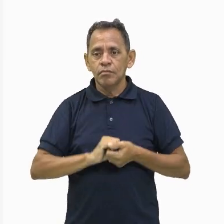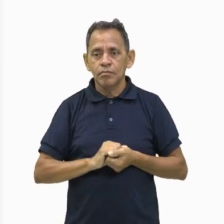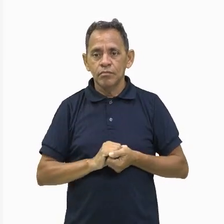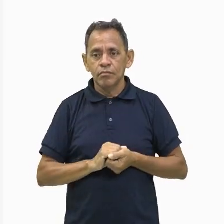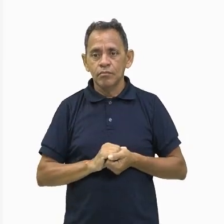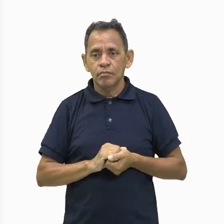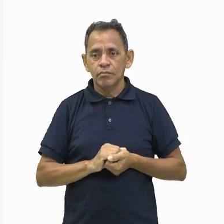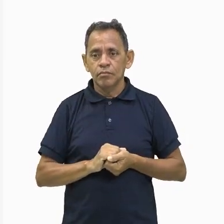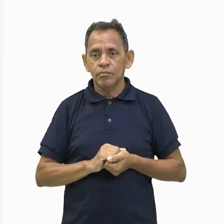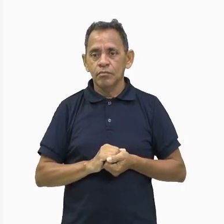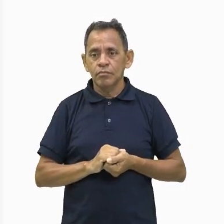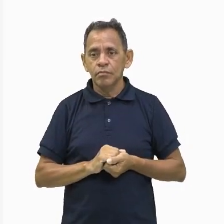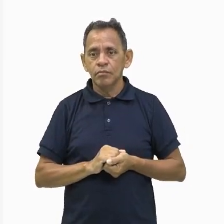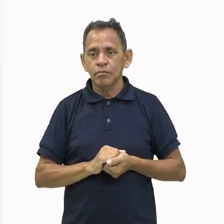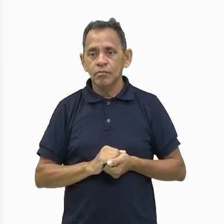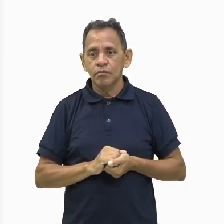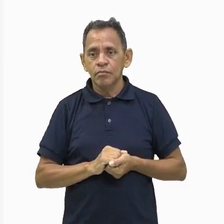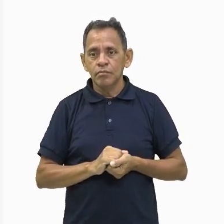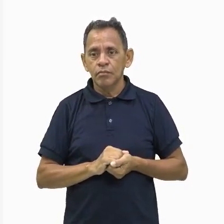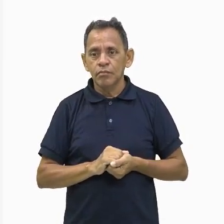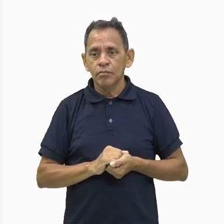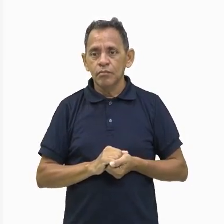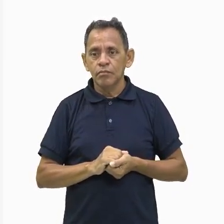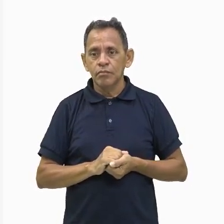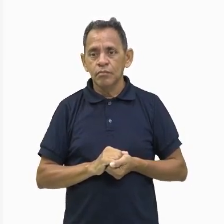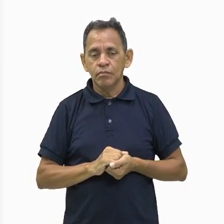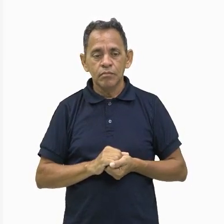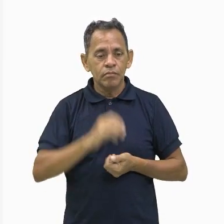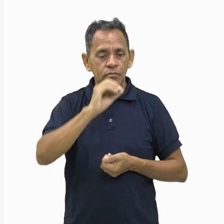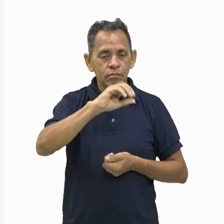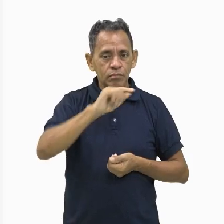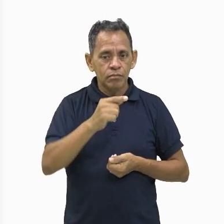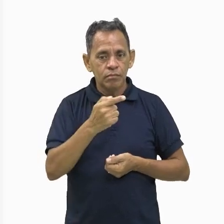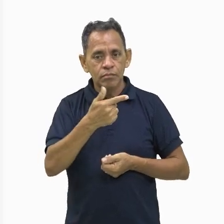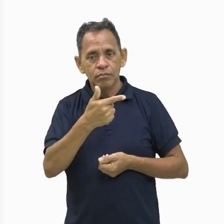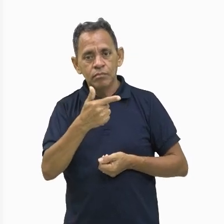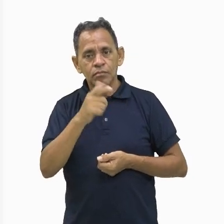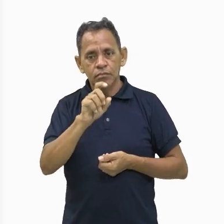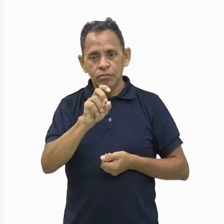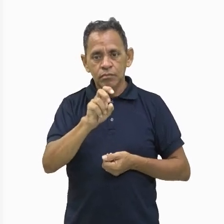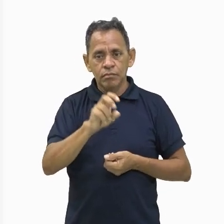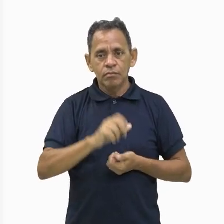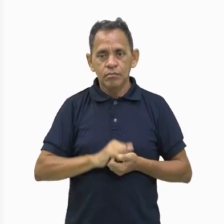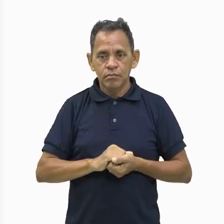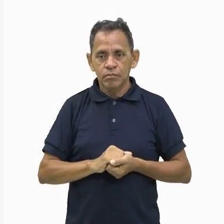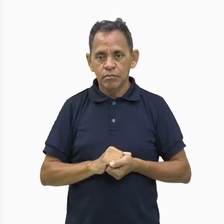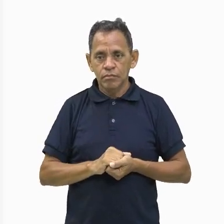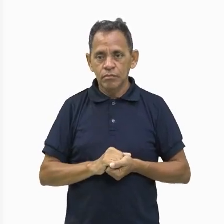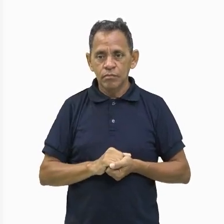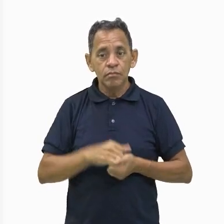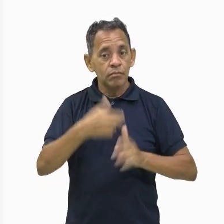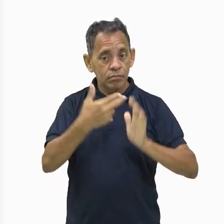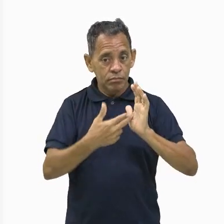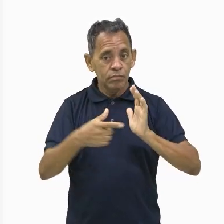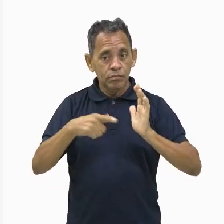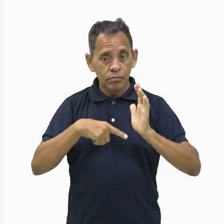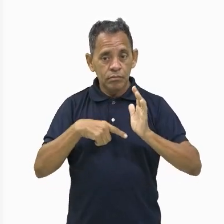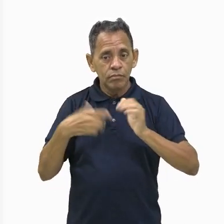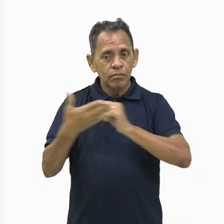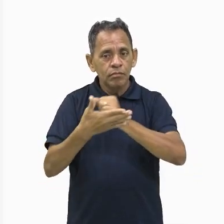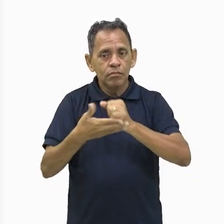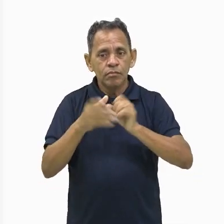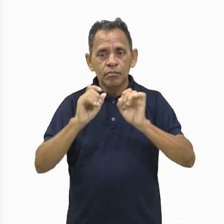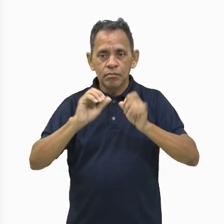aqui, é a mesma coisa, em forma decimal é 0,25. Mas pela regra, a gente vai para determinar o fator de aumento, é 1 mais